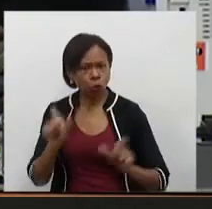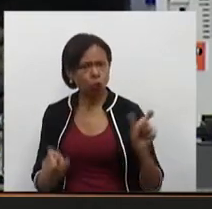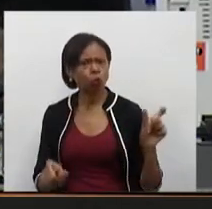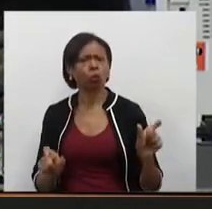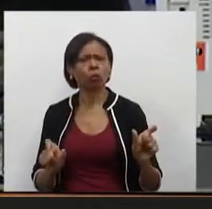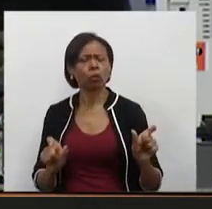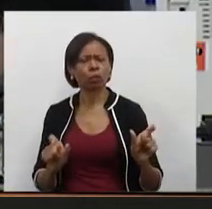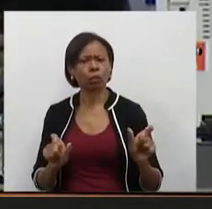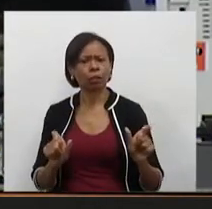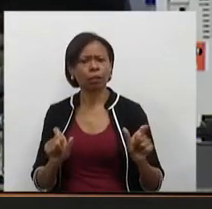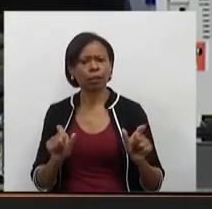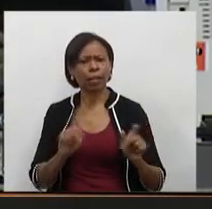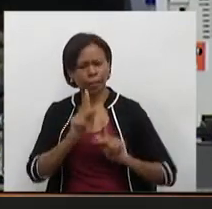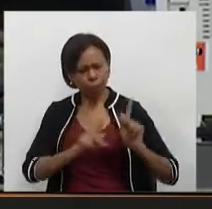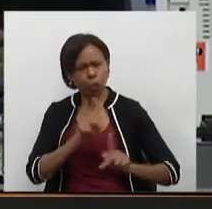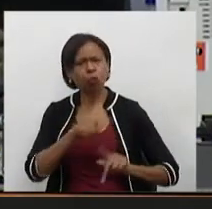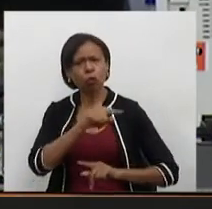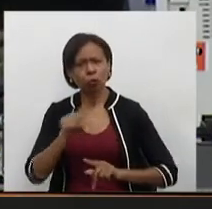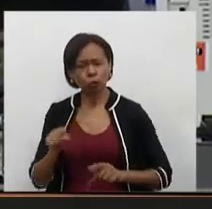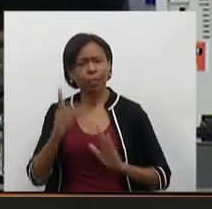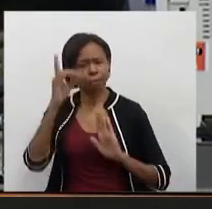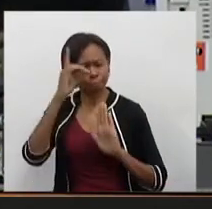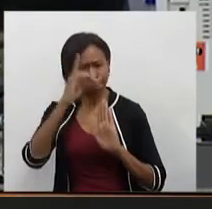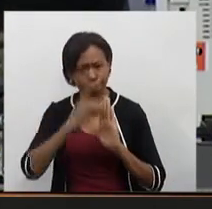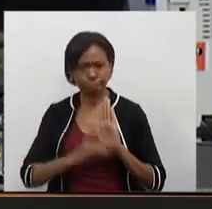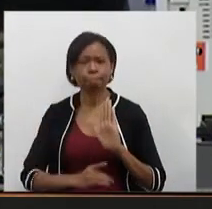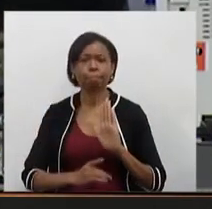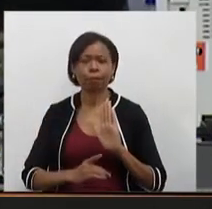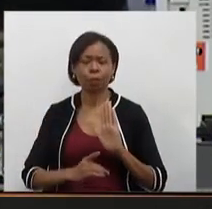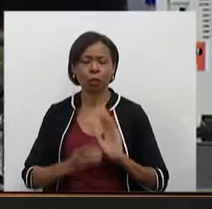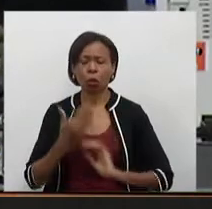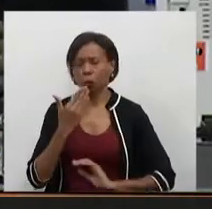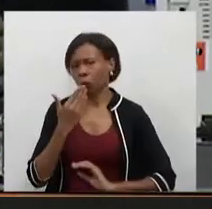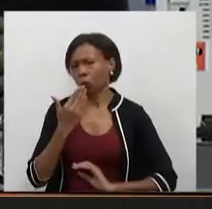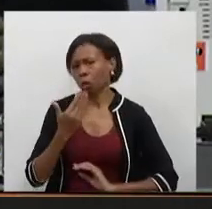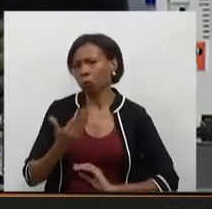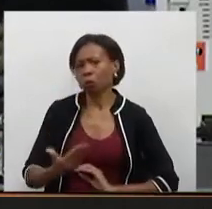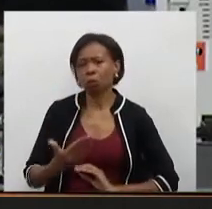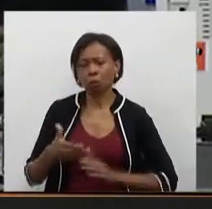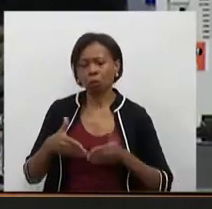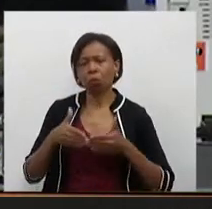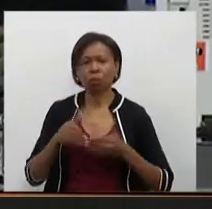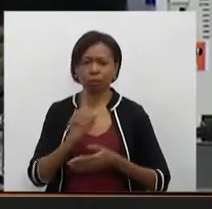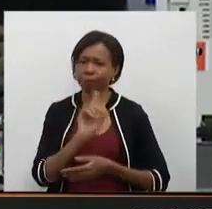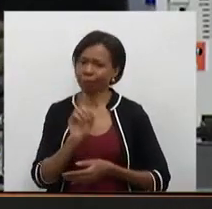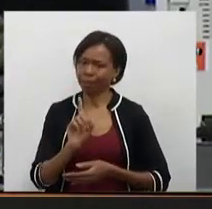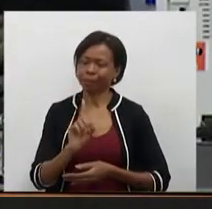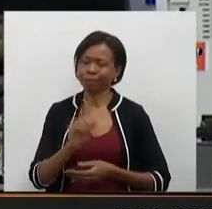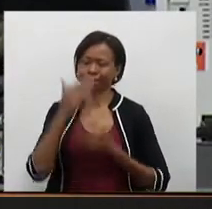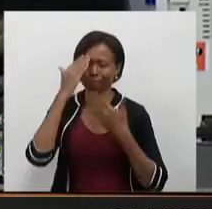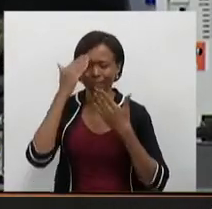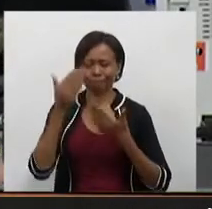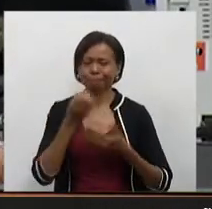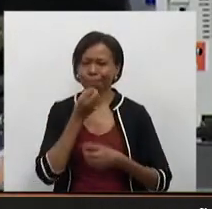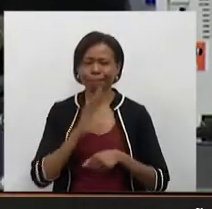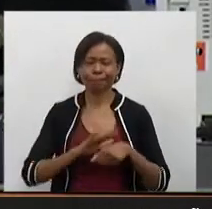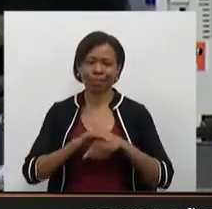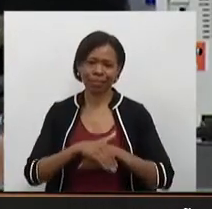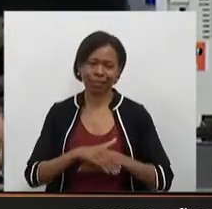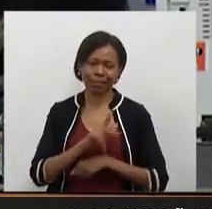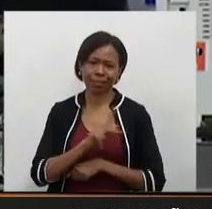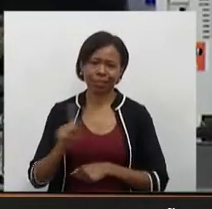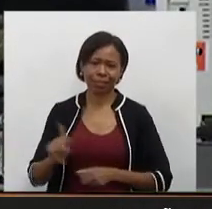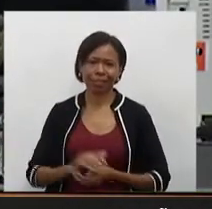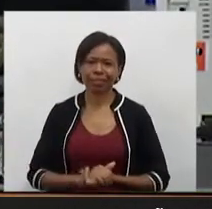o direito, né? Elas têm o direito. Não estamos pedindo favor para ninguém, não. Muito obrigado e muito boa noite, senhor presidente.